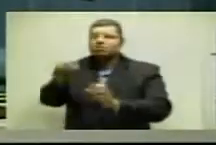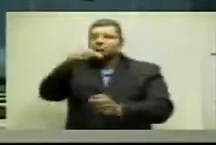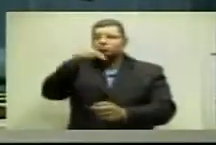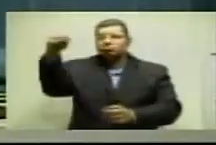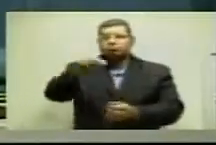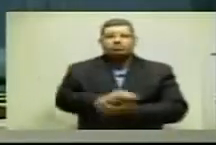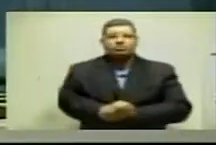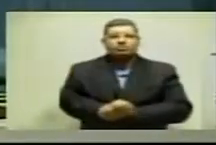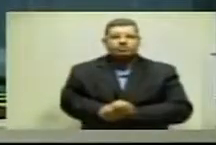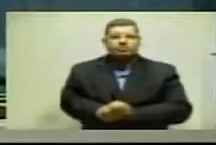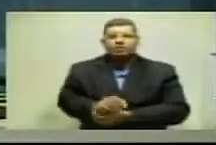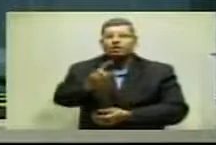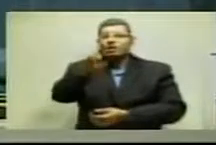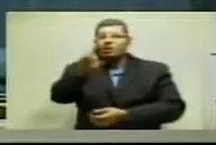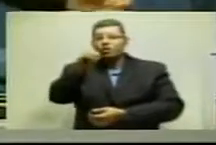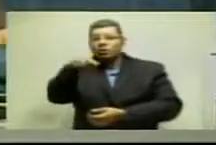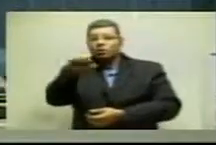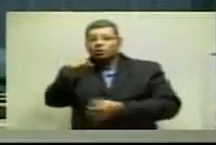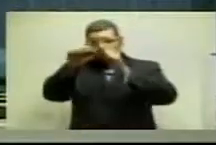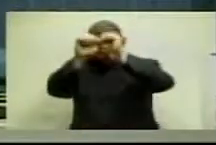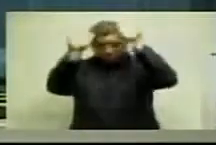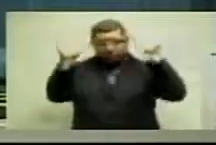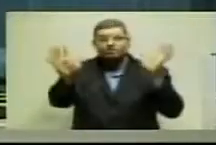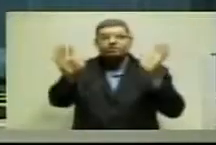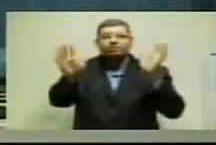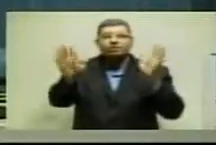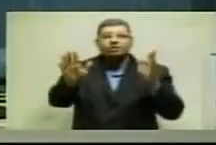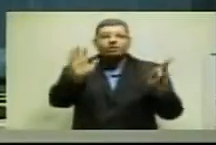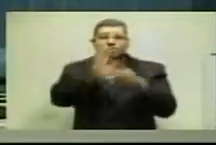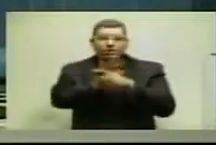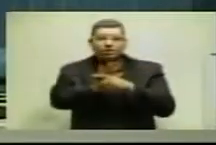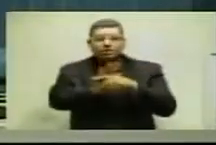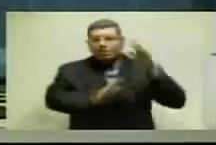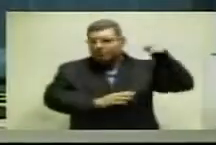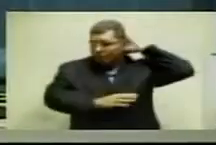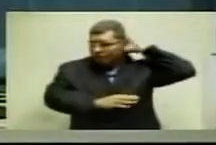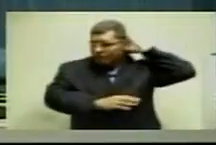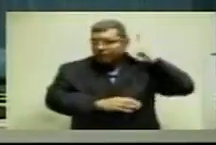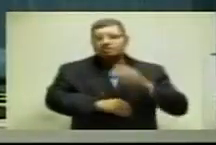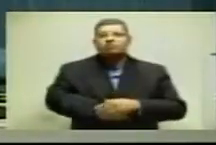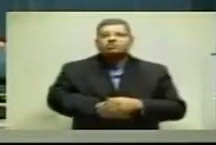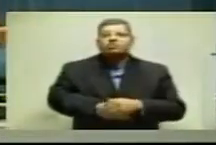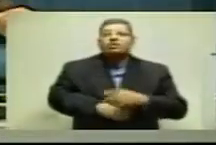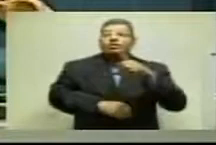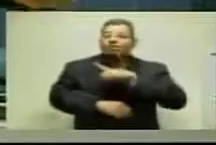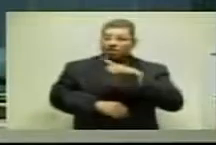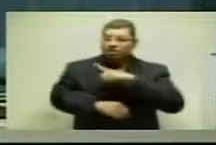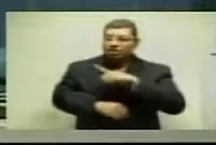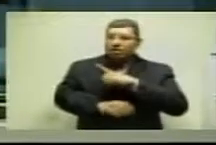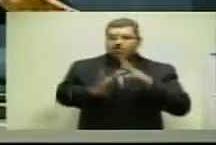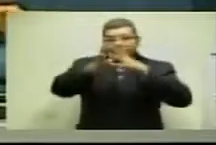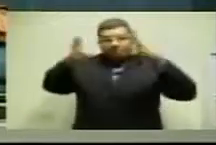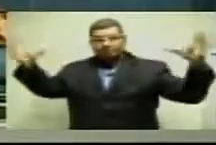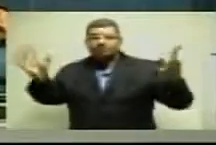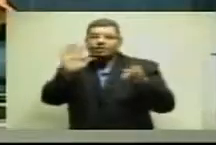norte. Rondônia, Acre e próprio Pará, que tem a